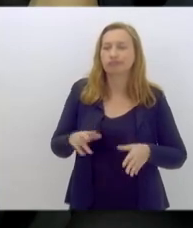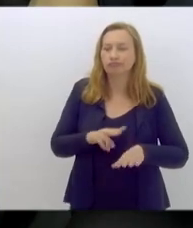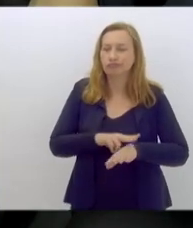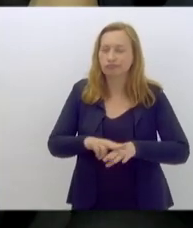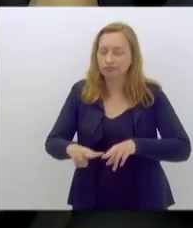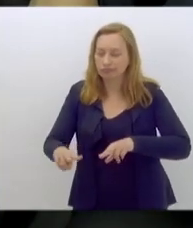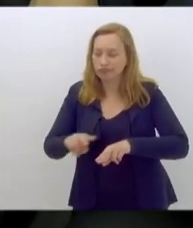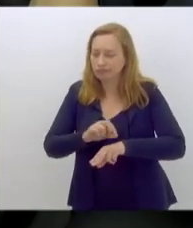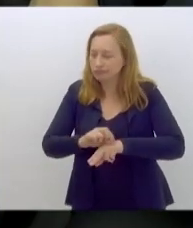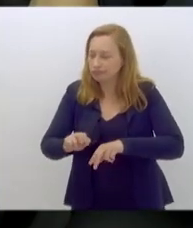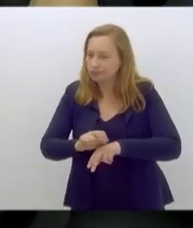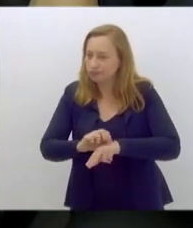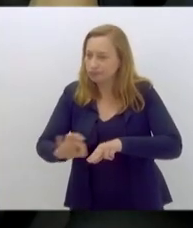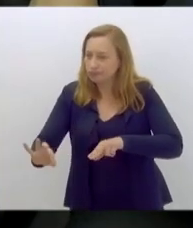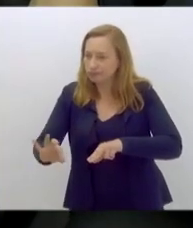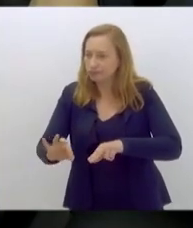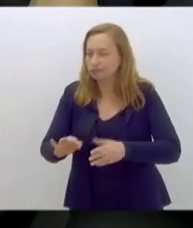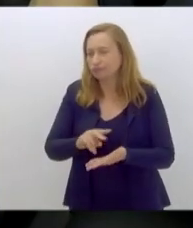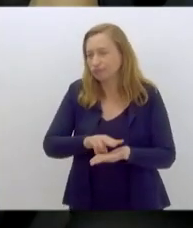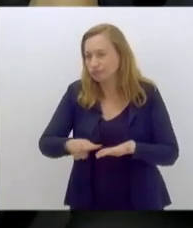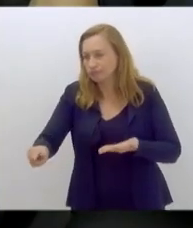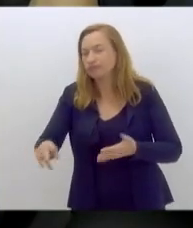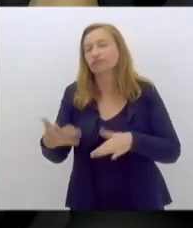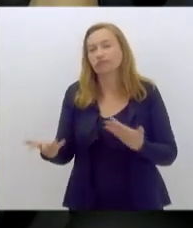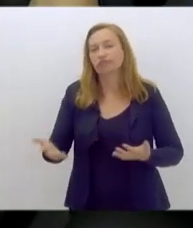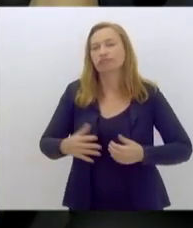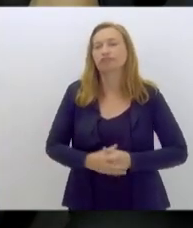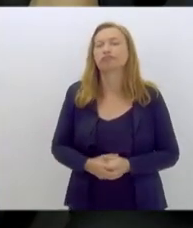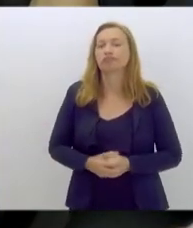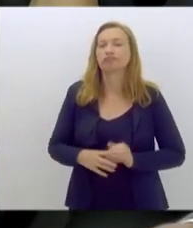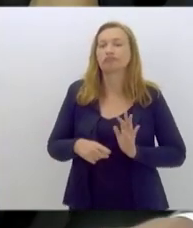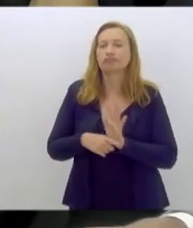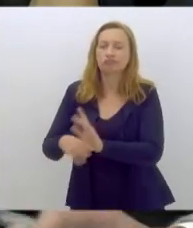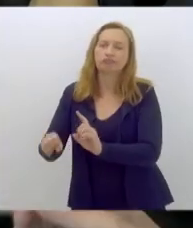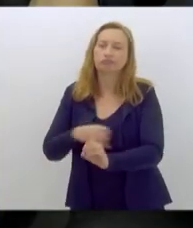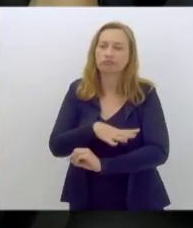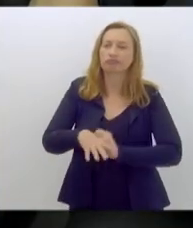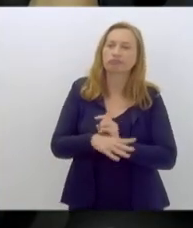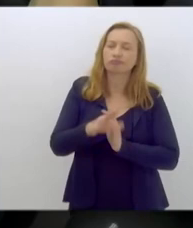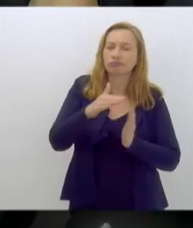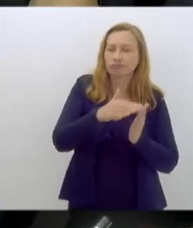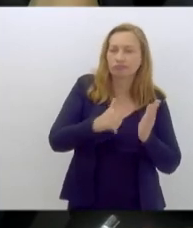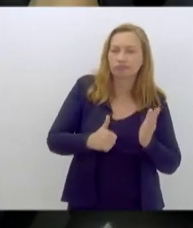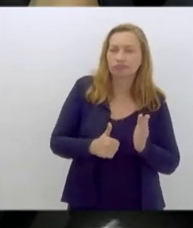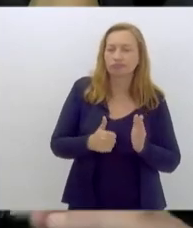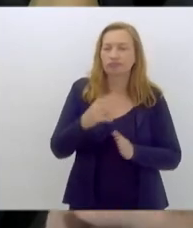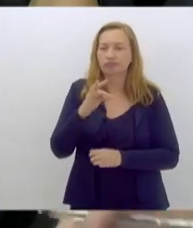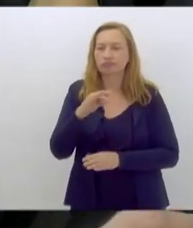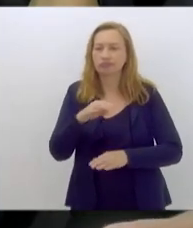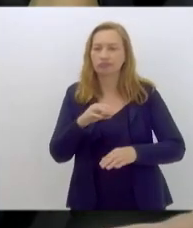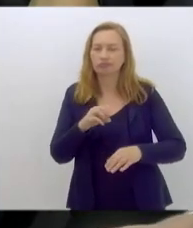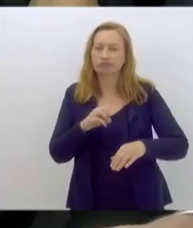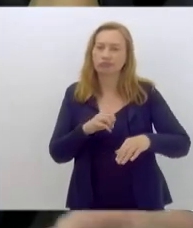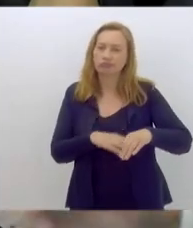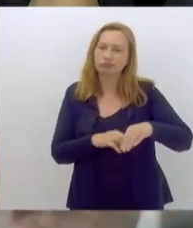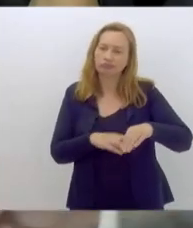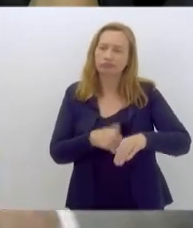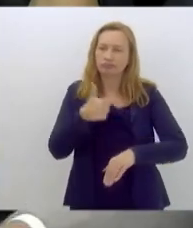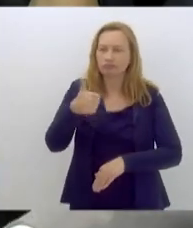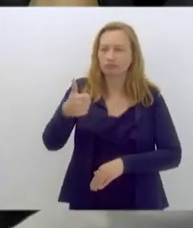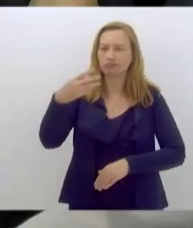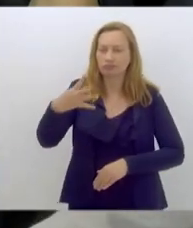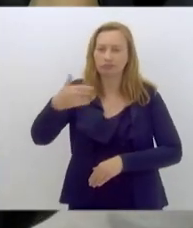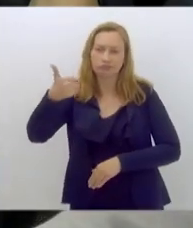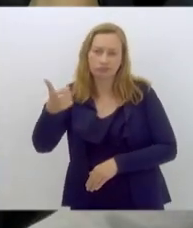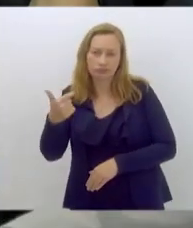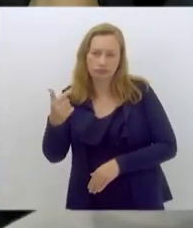por exemplo E no caso da assistência se nós tirarmos a fonte 145 porque ela não se repete porque